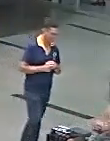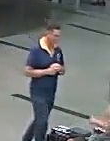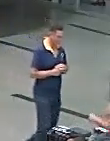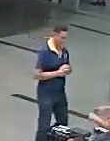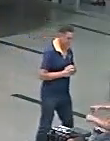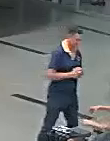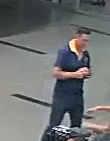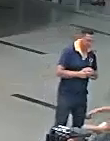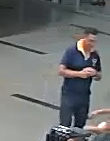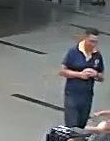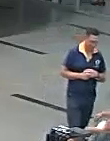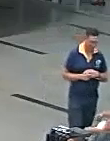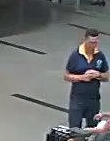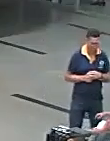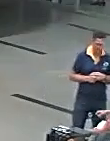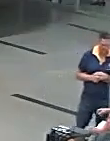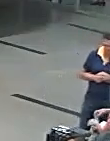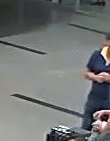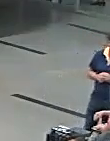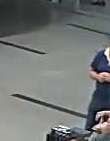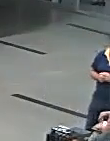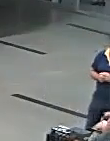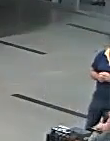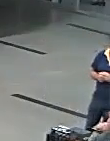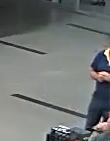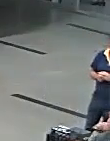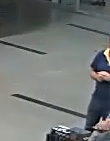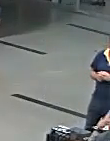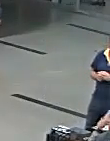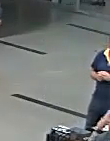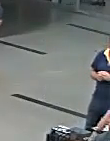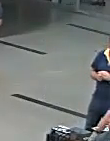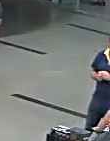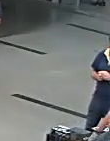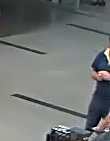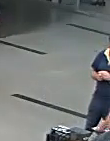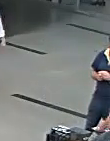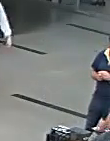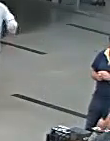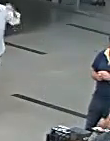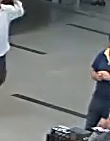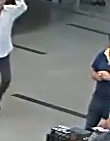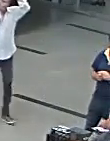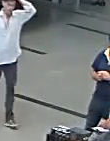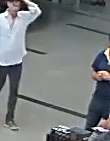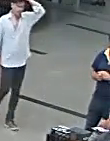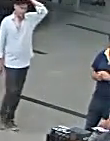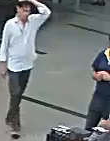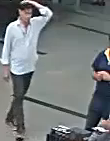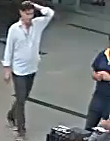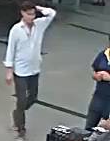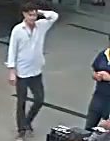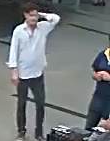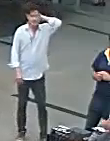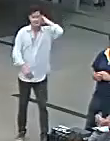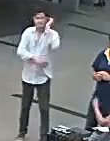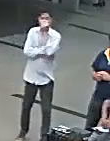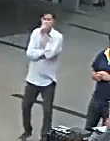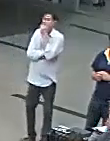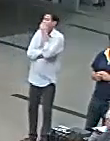burra mas eu não sou não que eu fiz faculdade não sou burra não agora o que a senhora do pass falou ali tudo é mentira tudo é lei